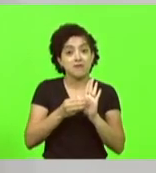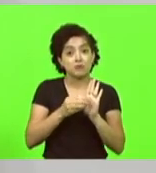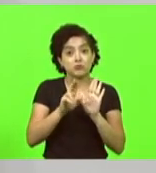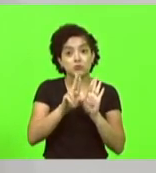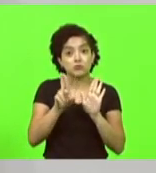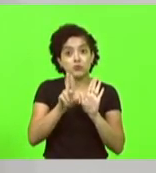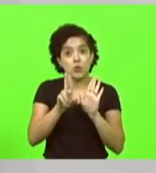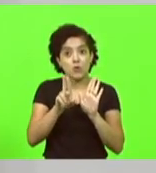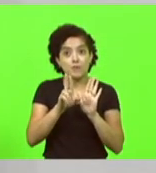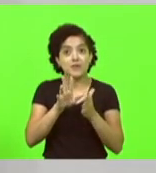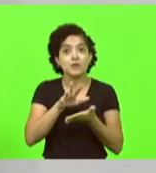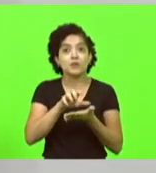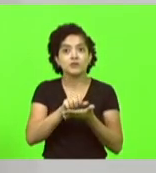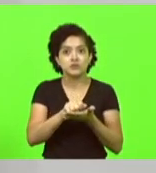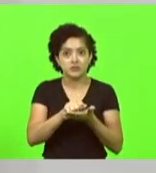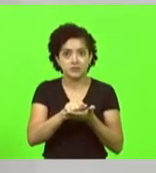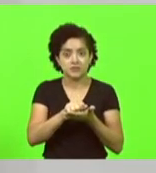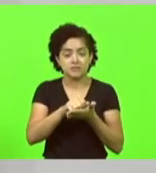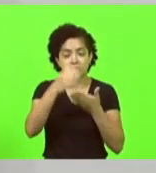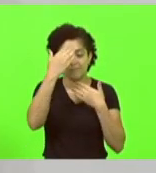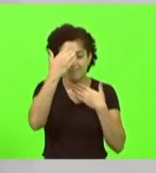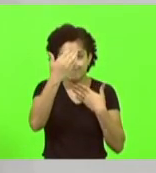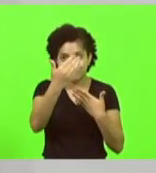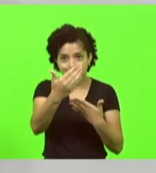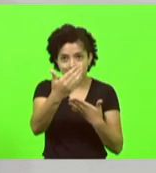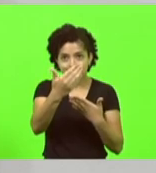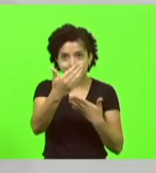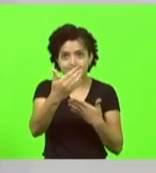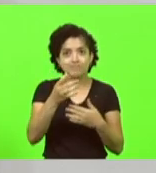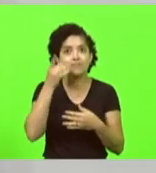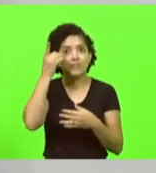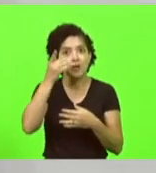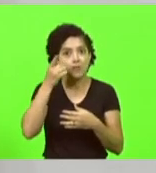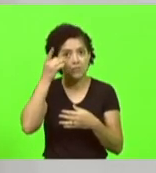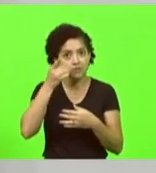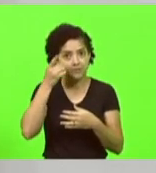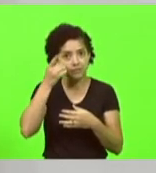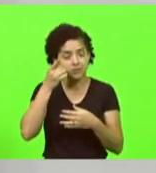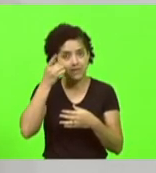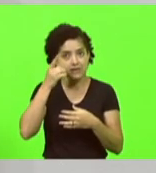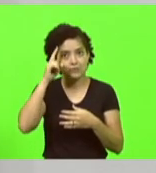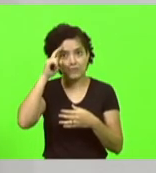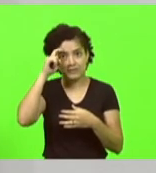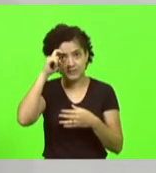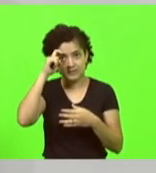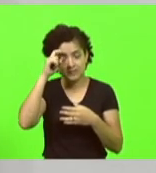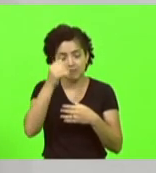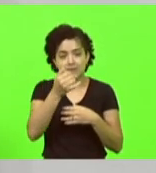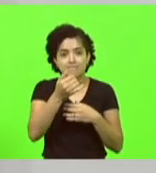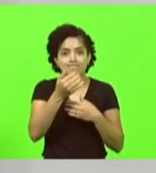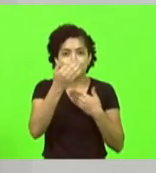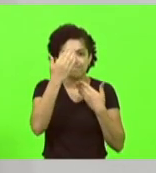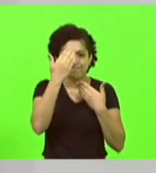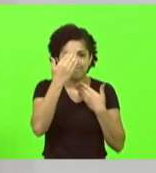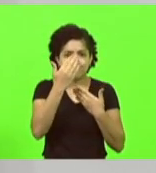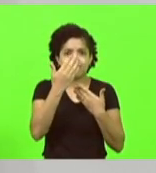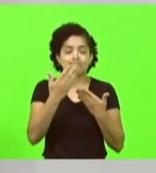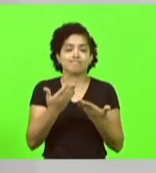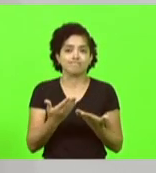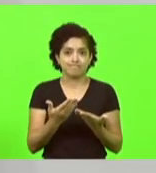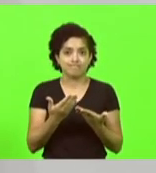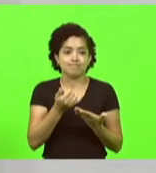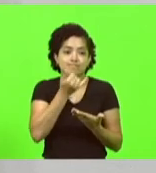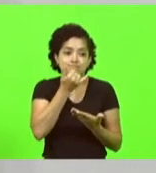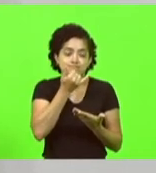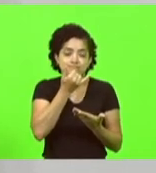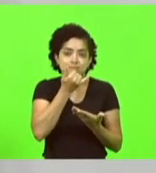o registro e o agradecimento ao deputado Marcos Vieira. Me perdoe, deputado Marcos. Quero lhe agradecer.